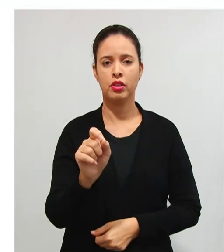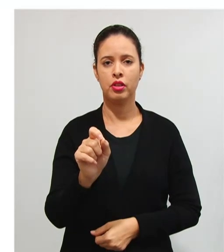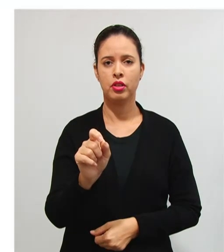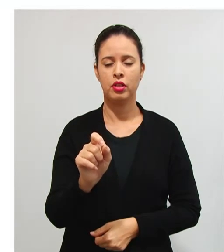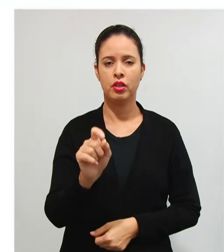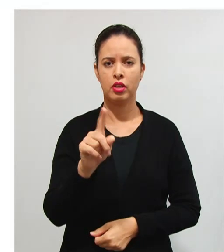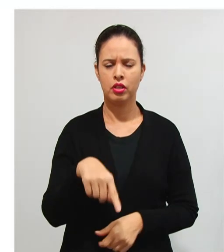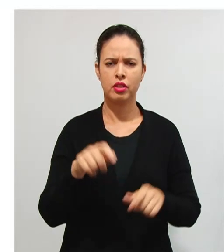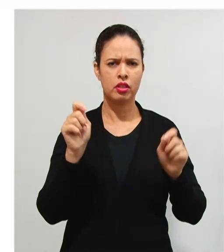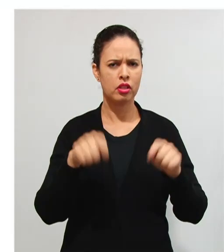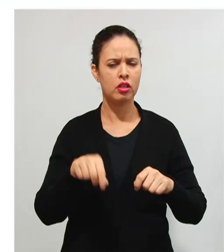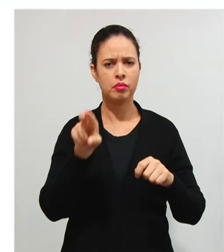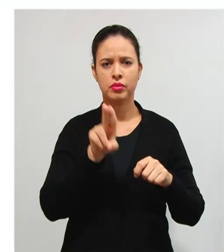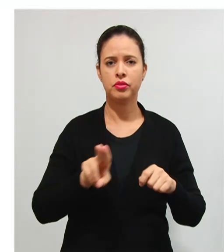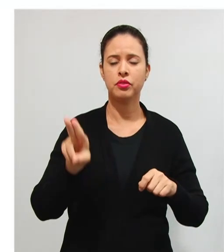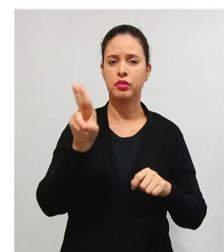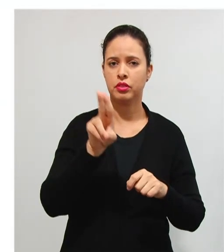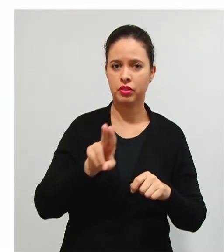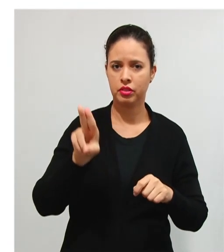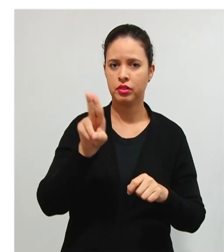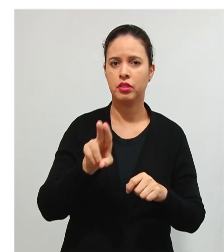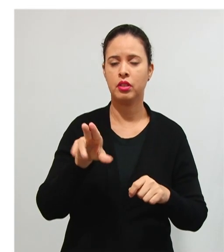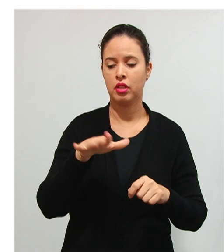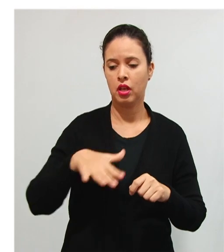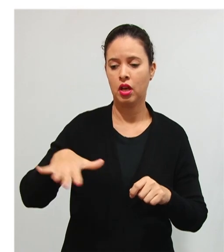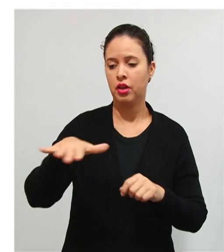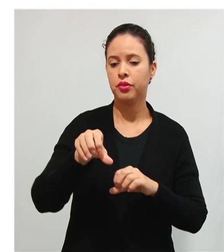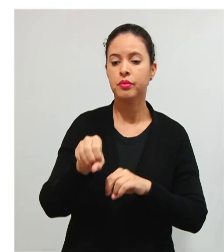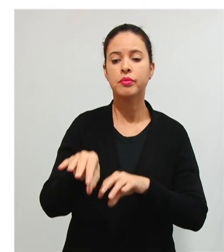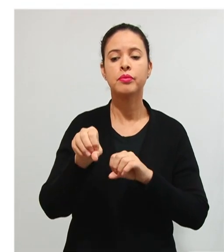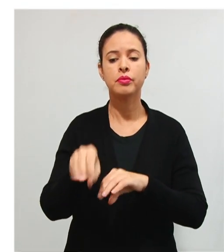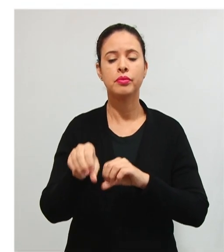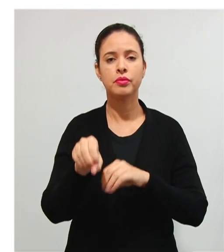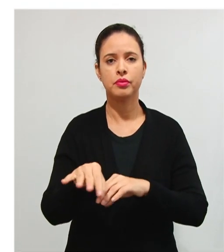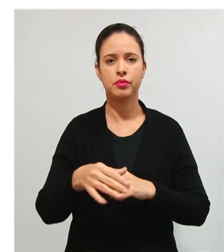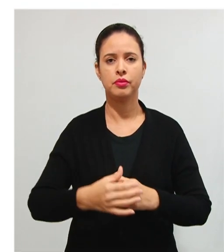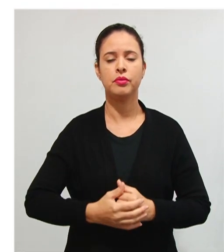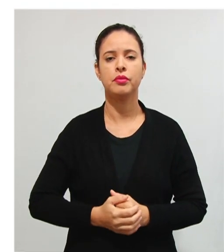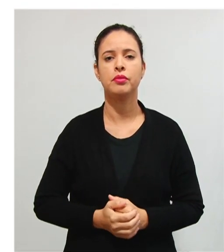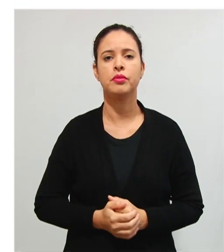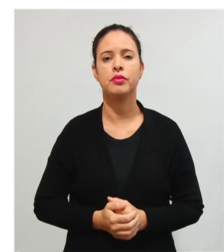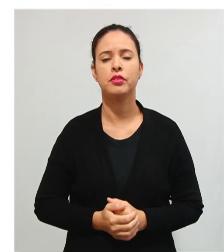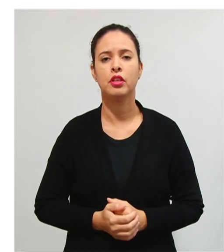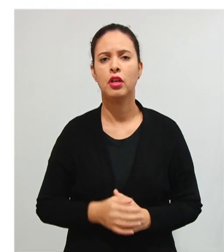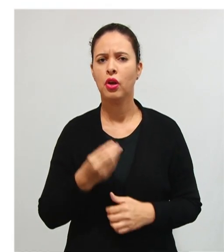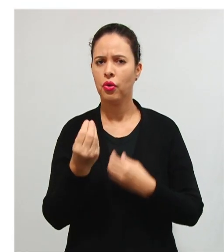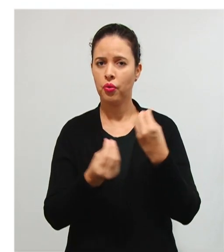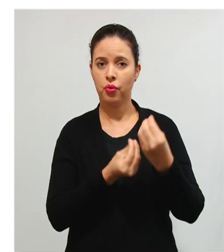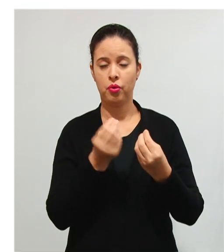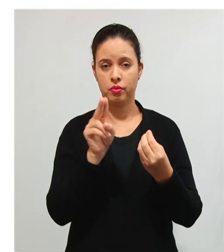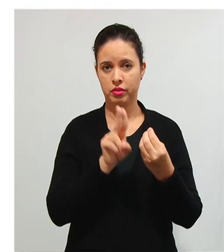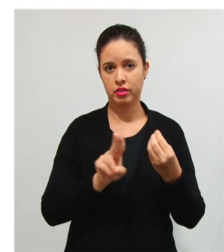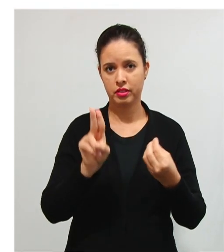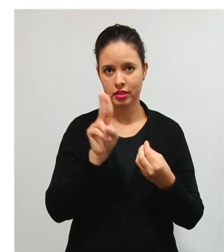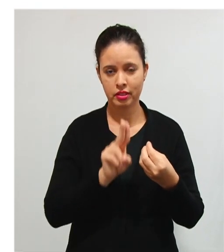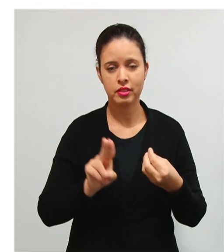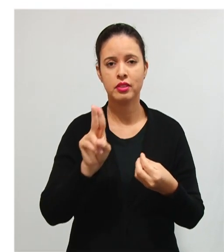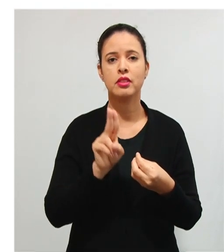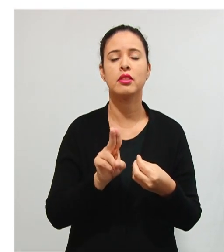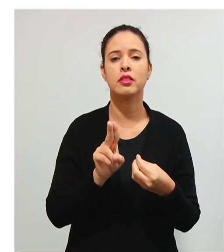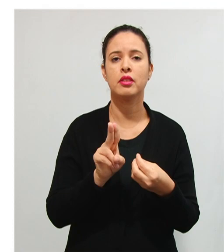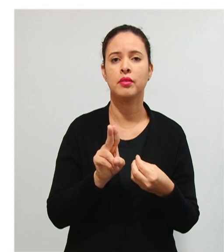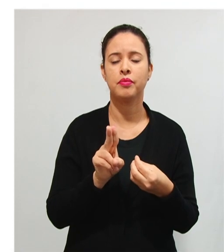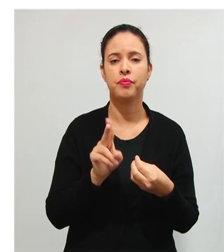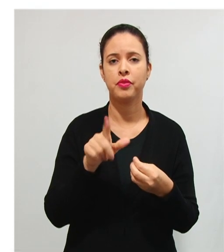aquelas que podem ser utilizadas em ambiente educacional. Então, como que a gente pode